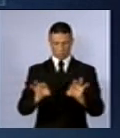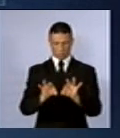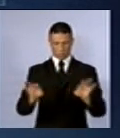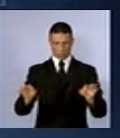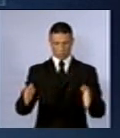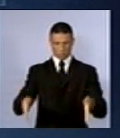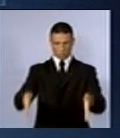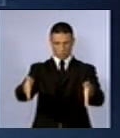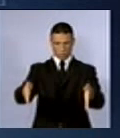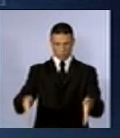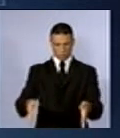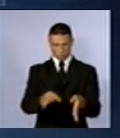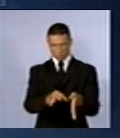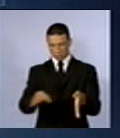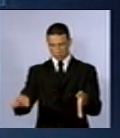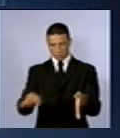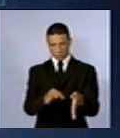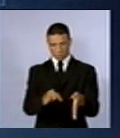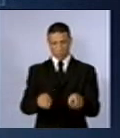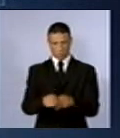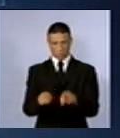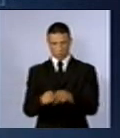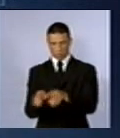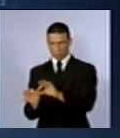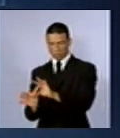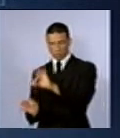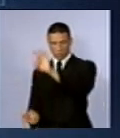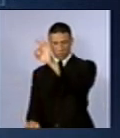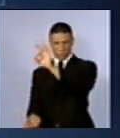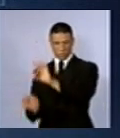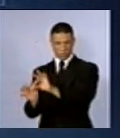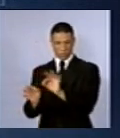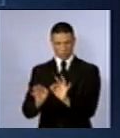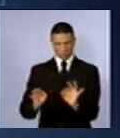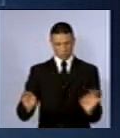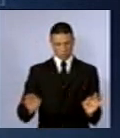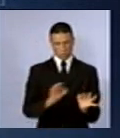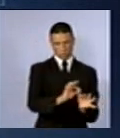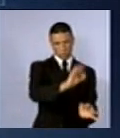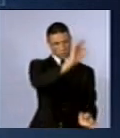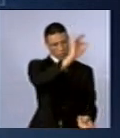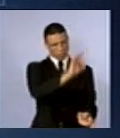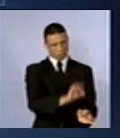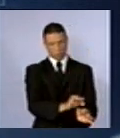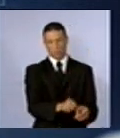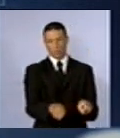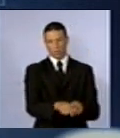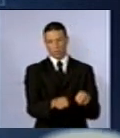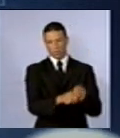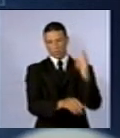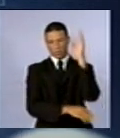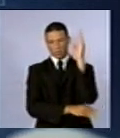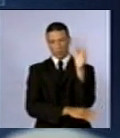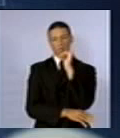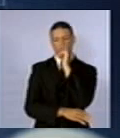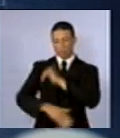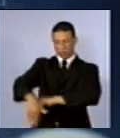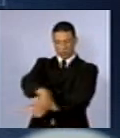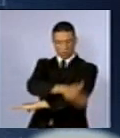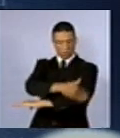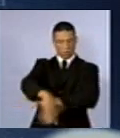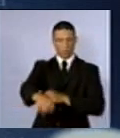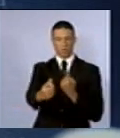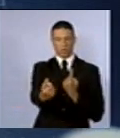de passagem, as distâncias verticais entre os condutores, as distâncias sobre os obstáculos, cruzamento de ruas,